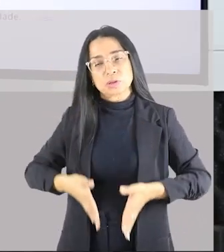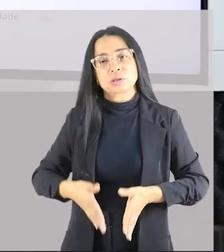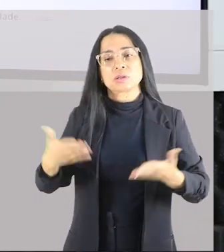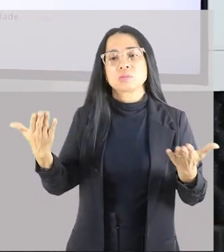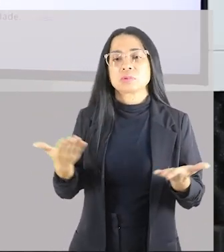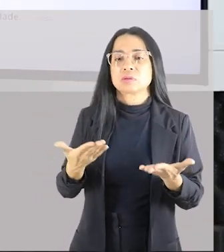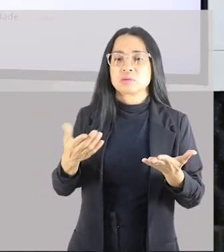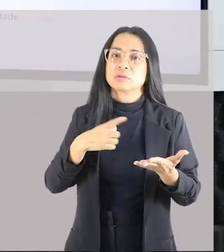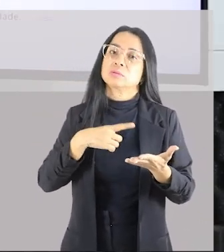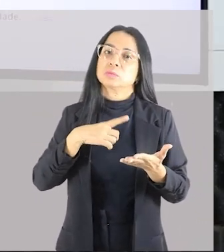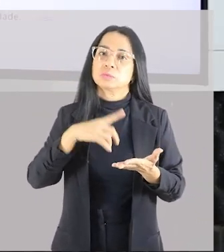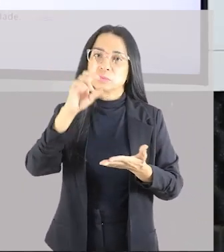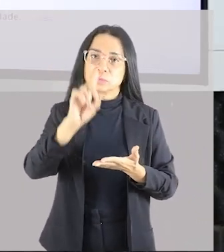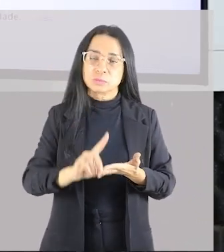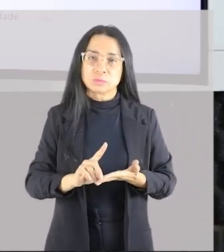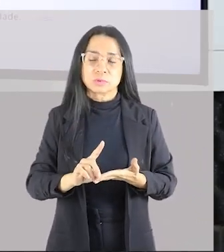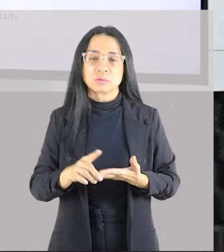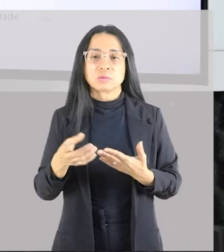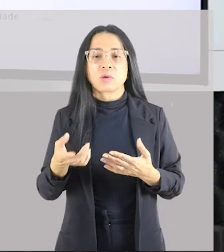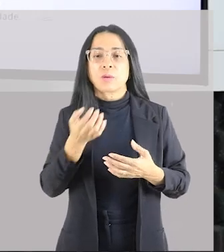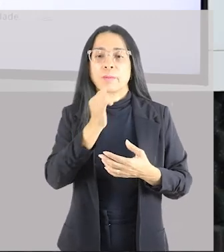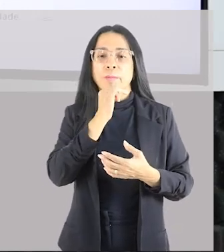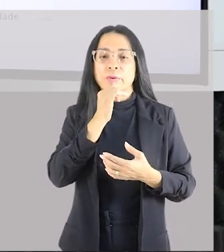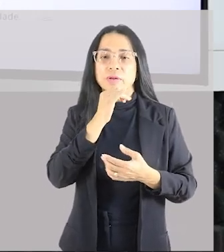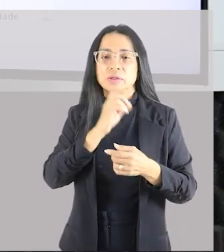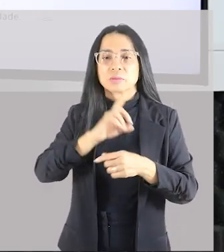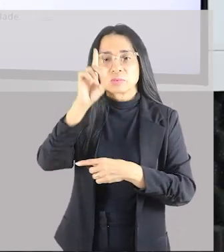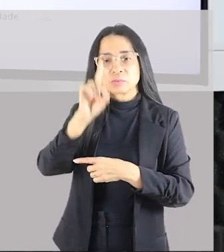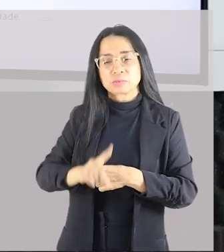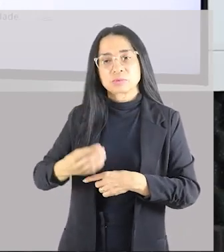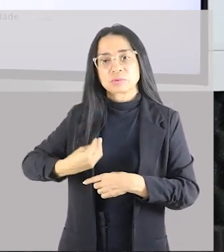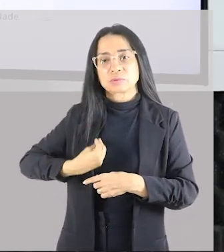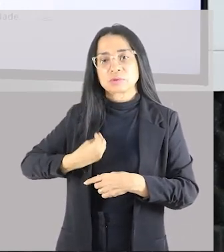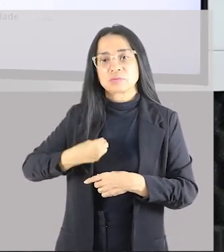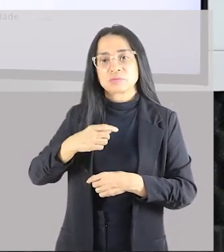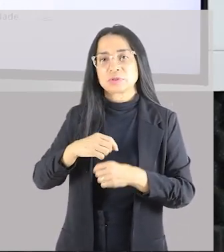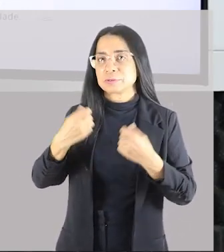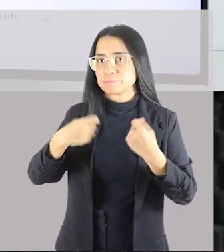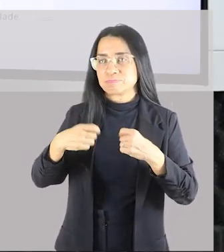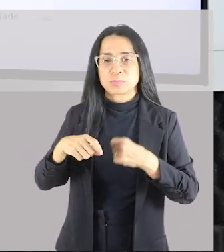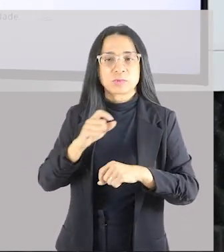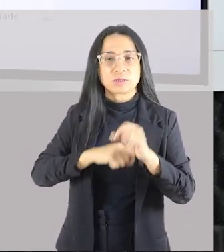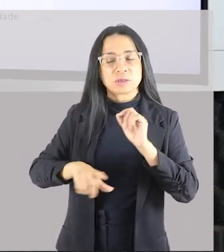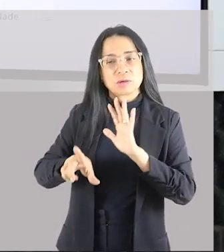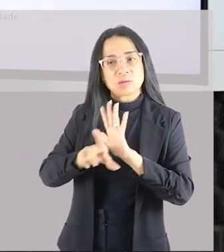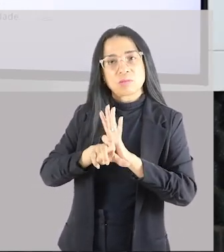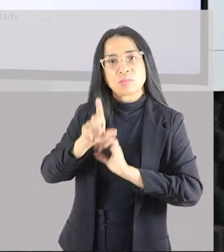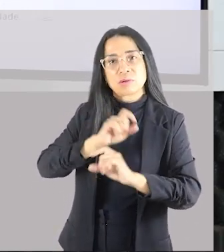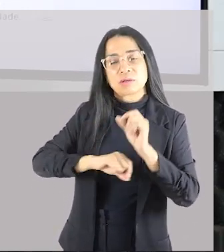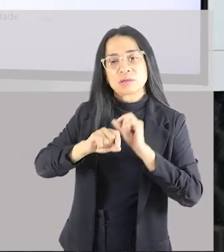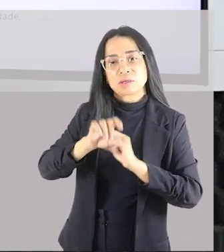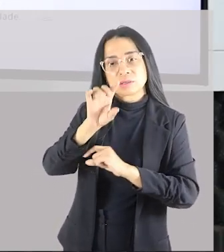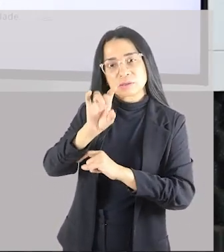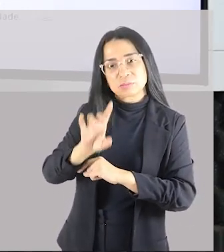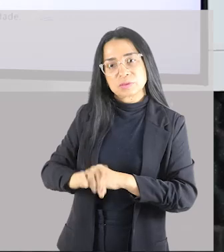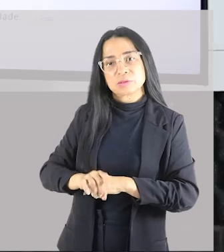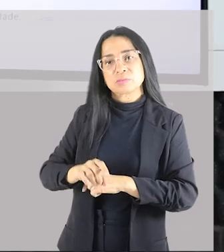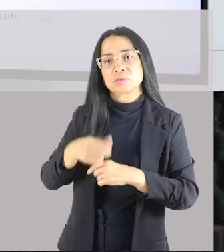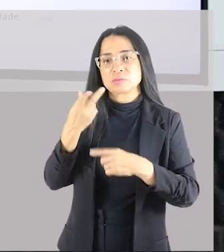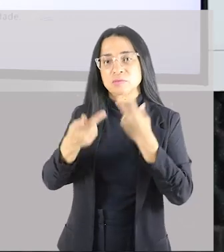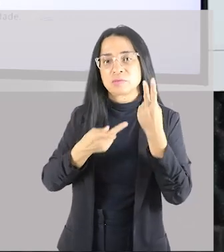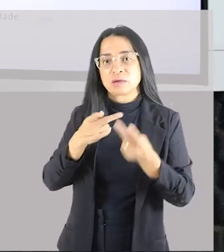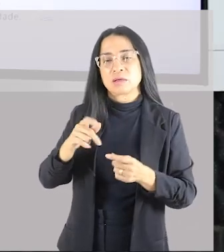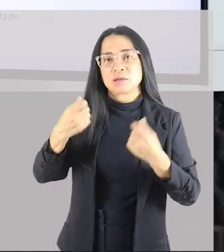somos dotados com esse direito. E aí, por exemplo, o direito à vida, eu não preciso de uma lei que especificamente me diga que